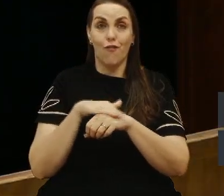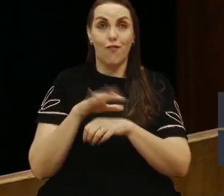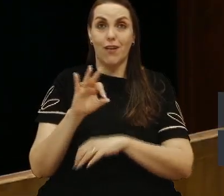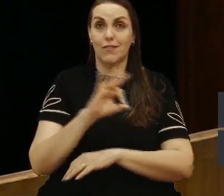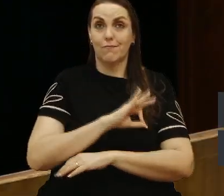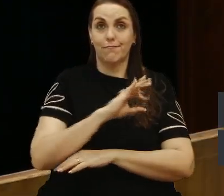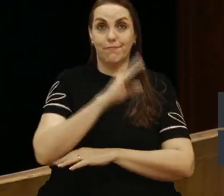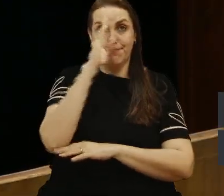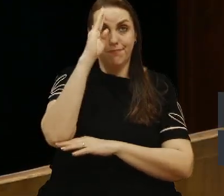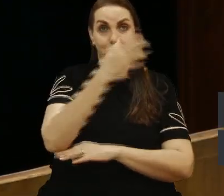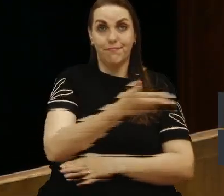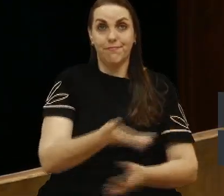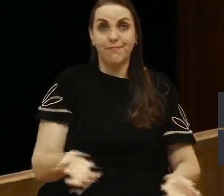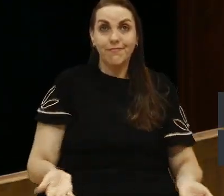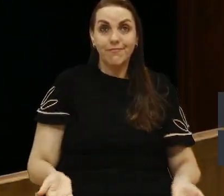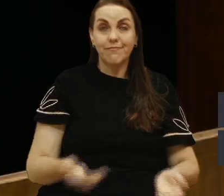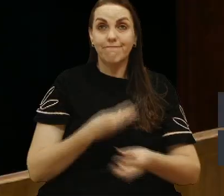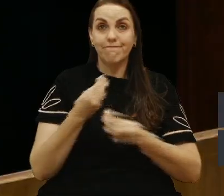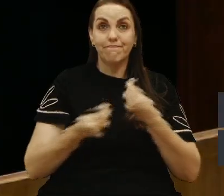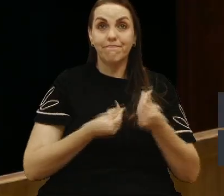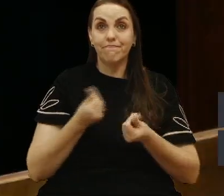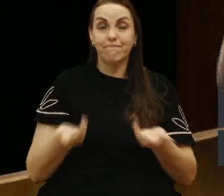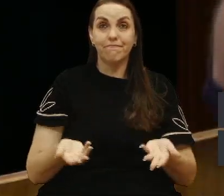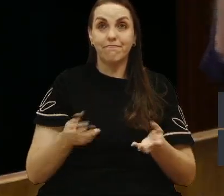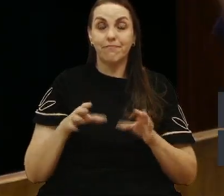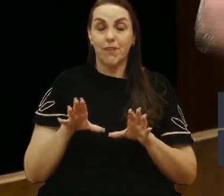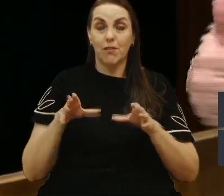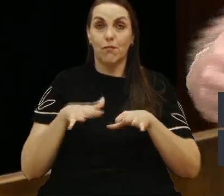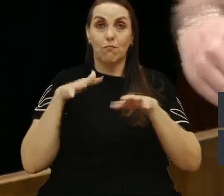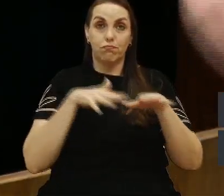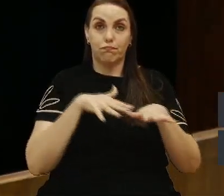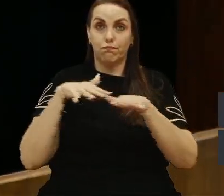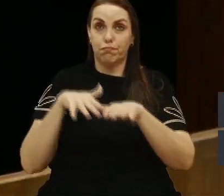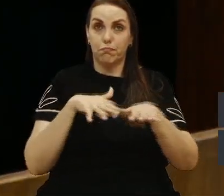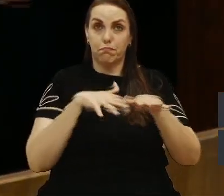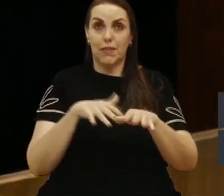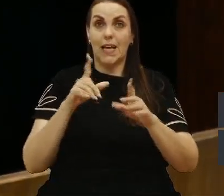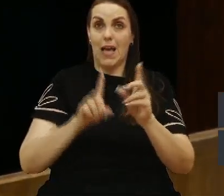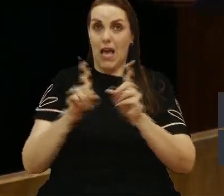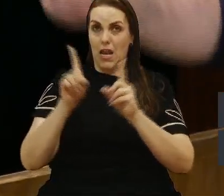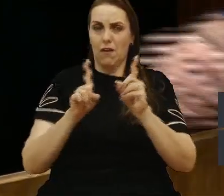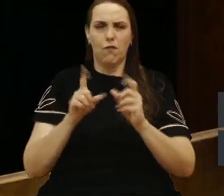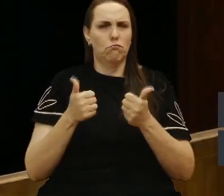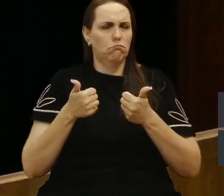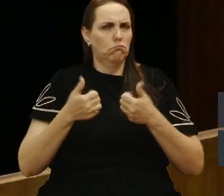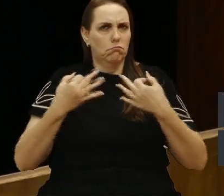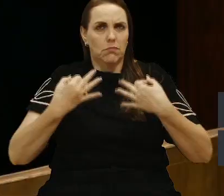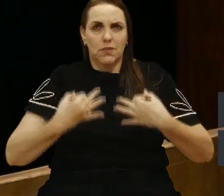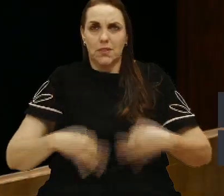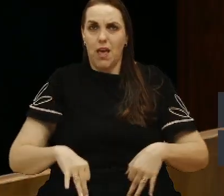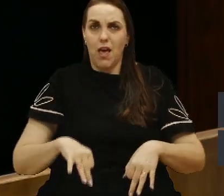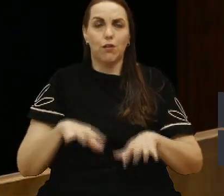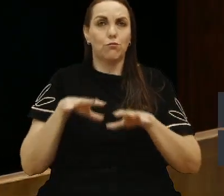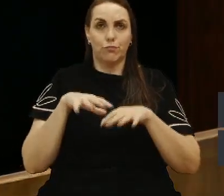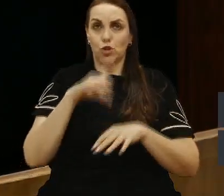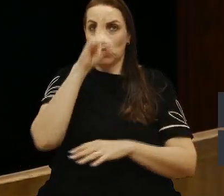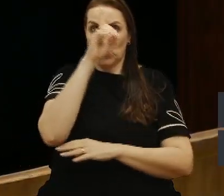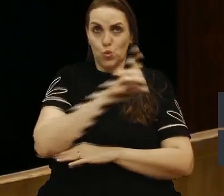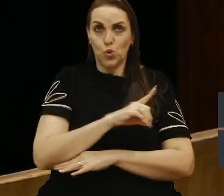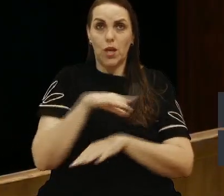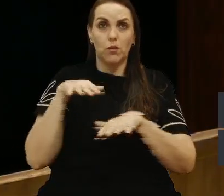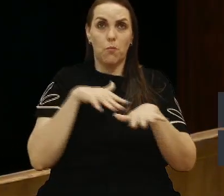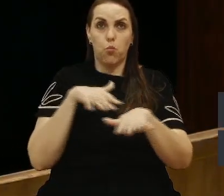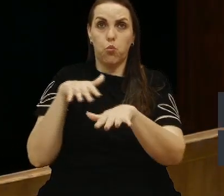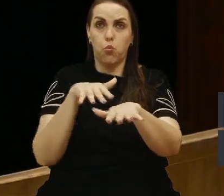Aí o que acontece? Chegam os blocos de carnaval, que eu acho que tem todo o direito, né, de ocupar as ruas de Caxias do Sul, chega